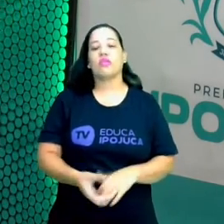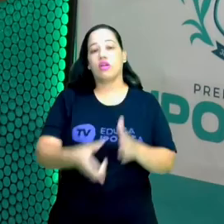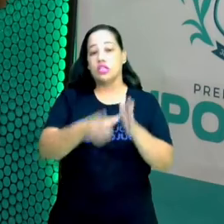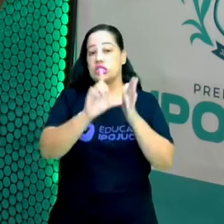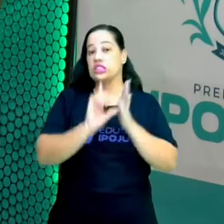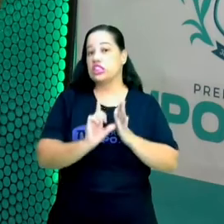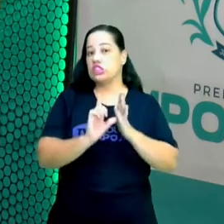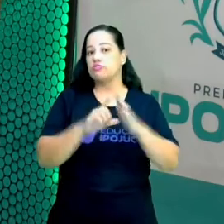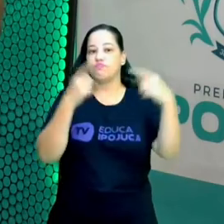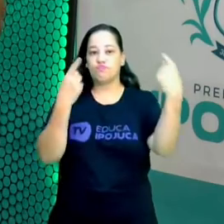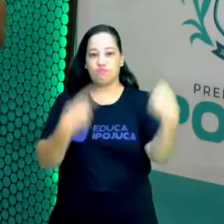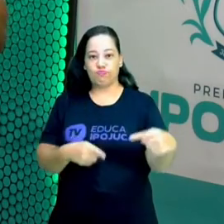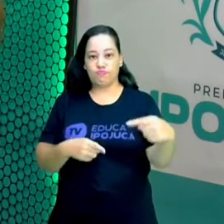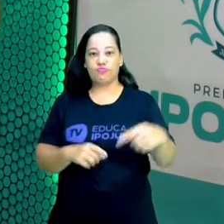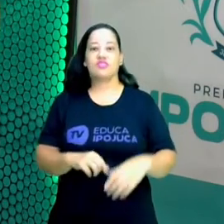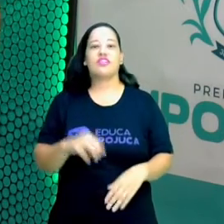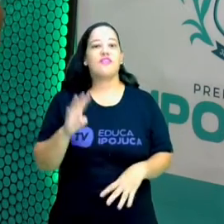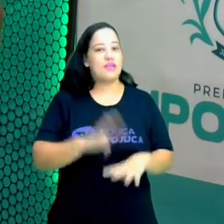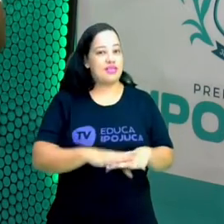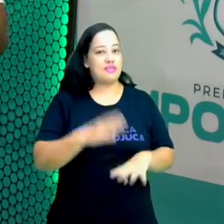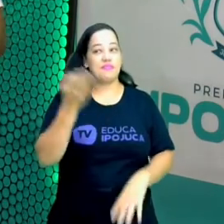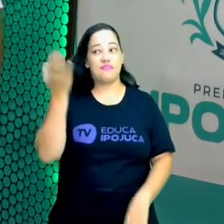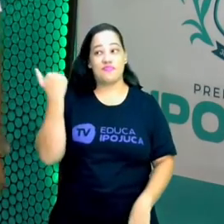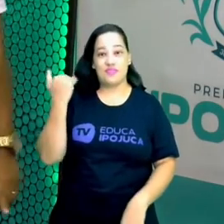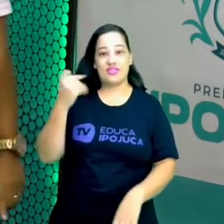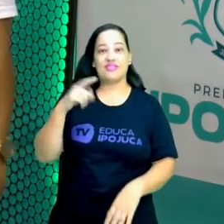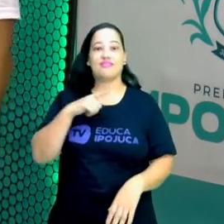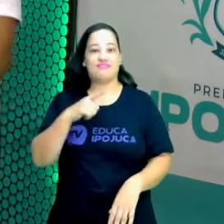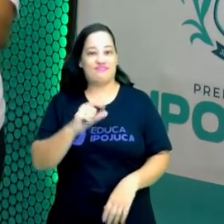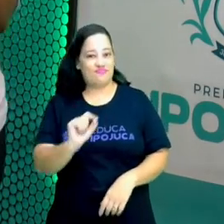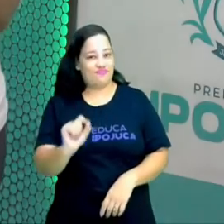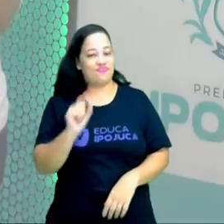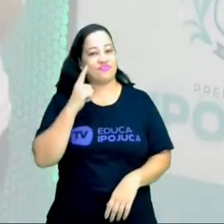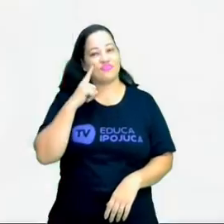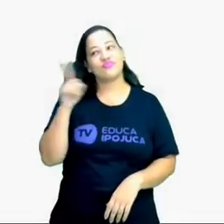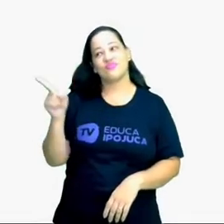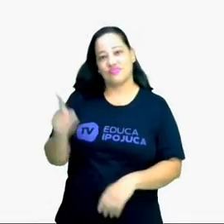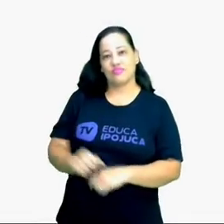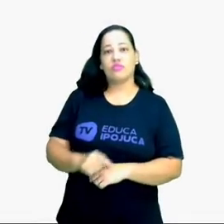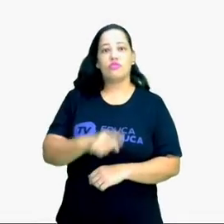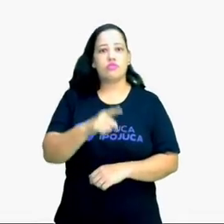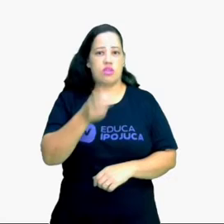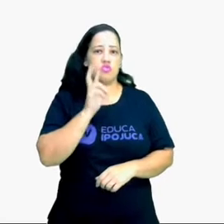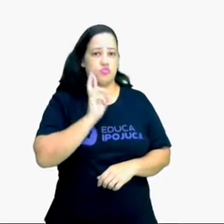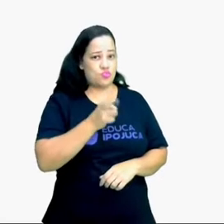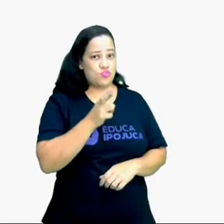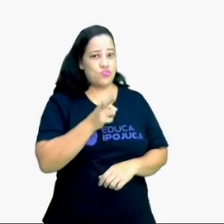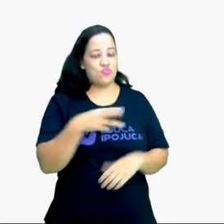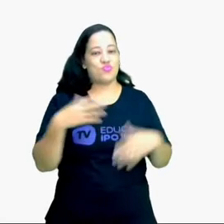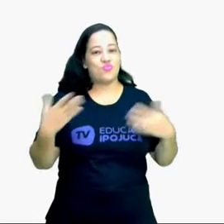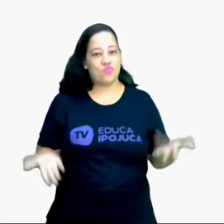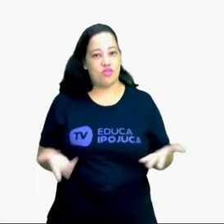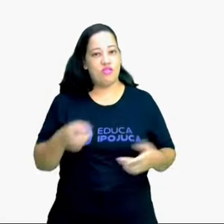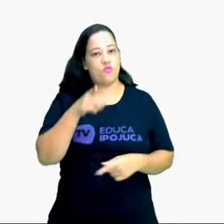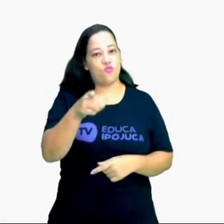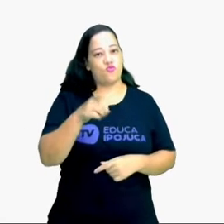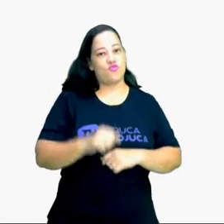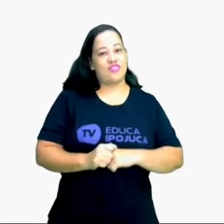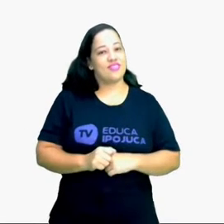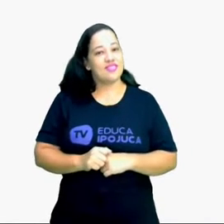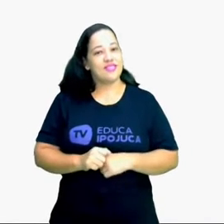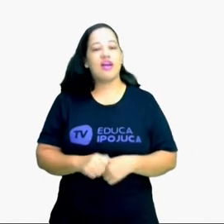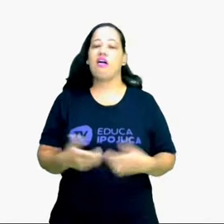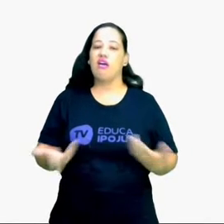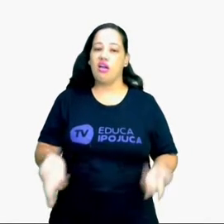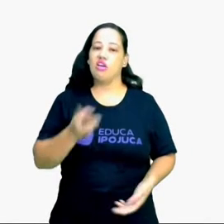Antes, o desafio matemático da aula anterior. E aí, conseguiu resolver? Agora é sua vez.